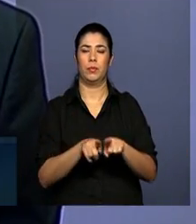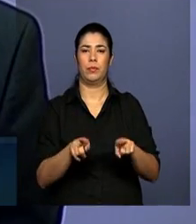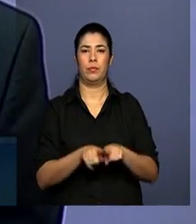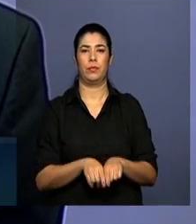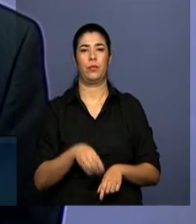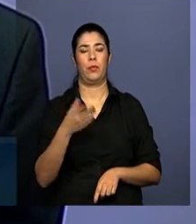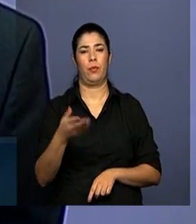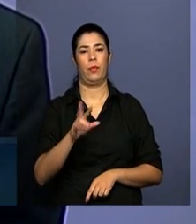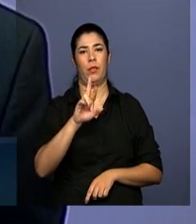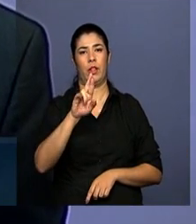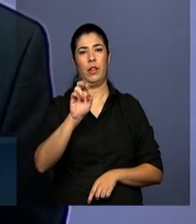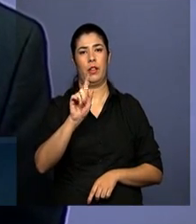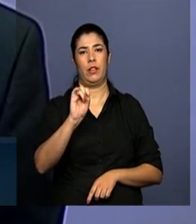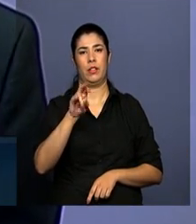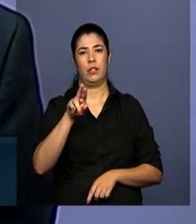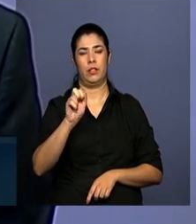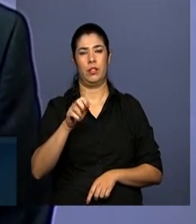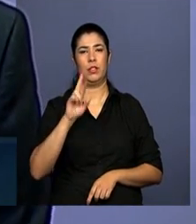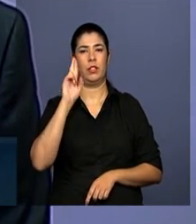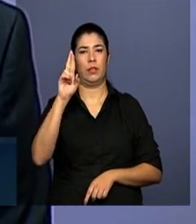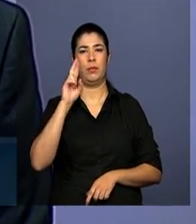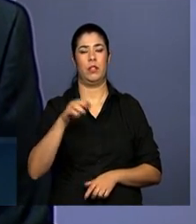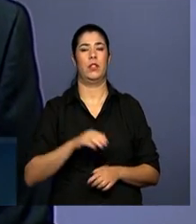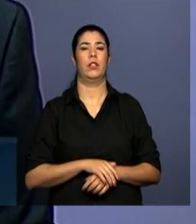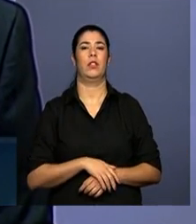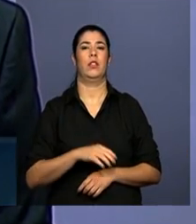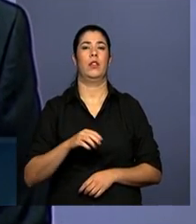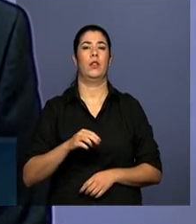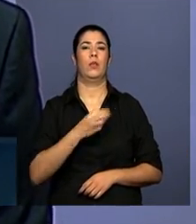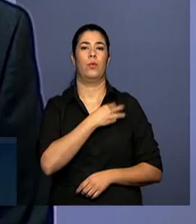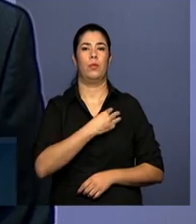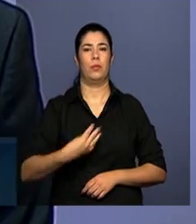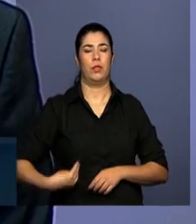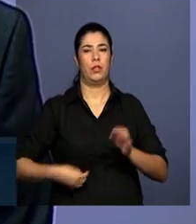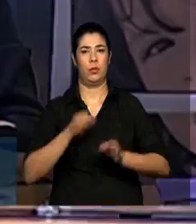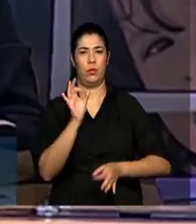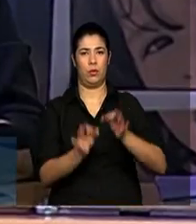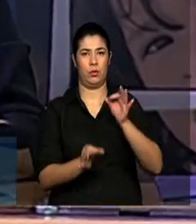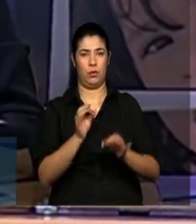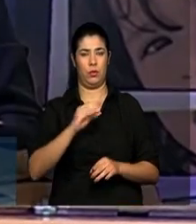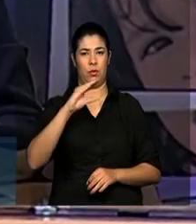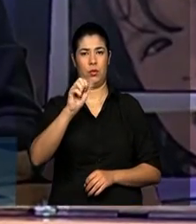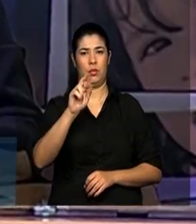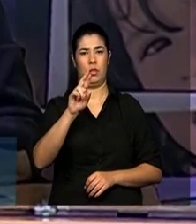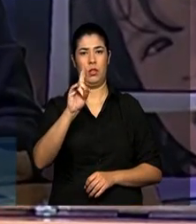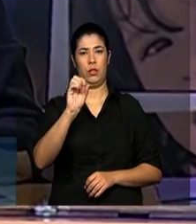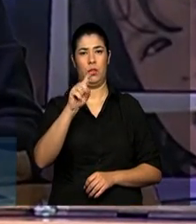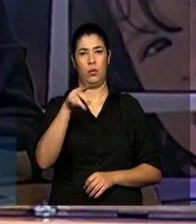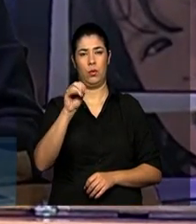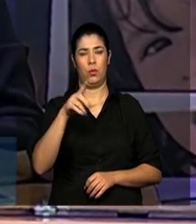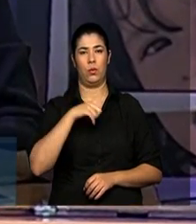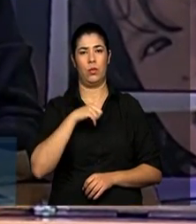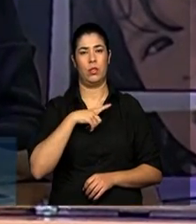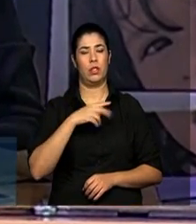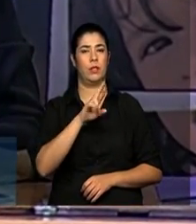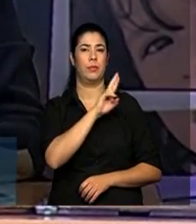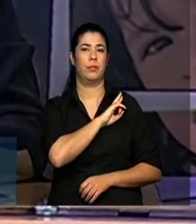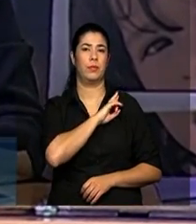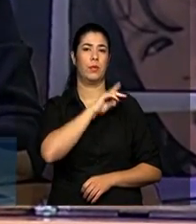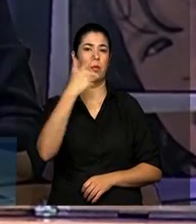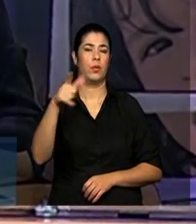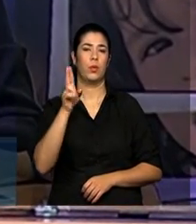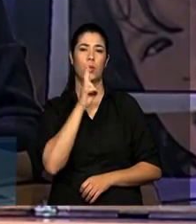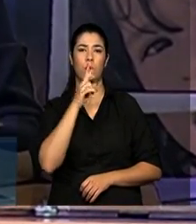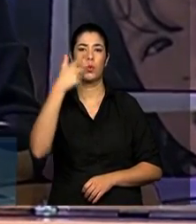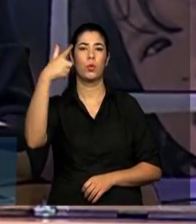Regina Mi, que representa o nosso ministro da Justiça, Eduardo Cardoso, que teve que cumprir uma missão, né, de